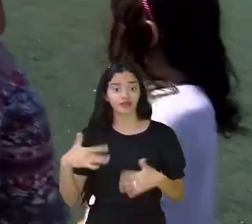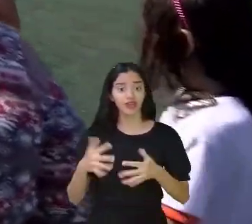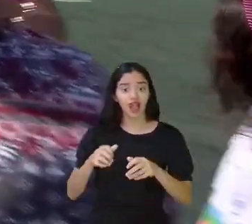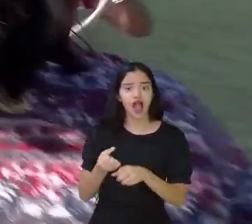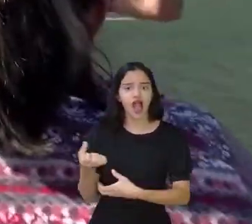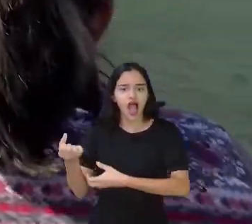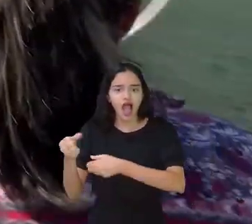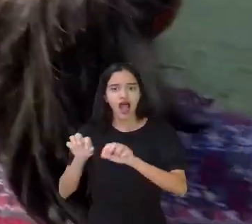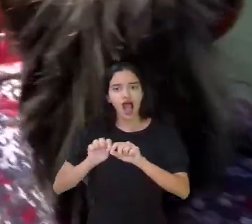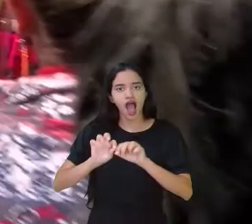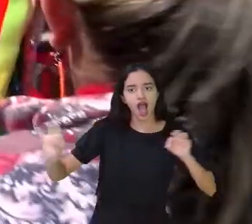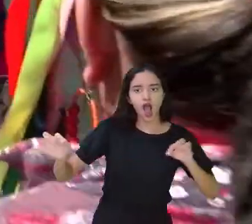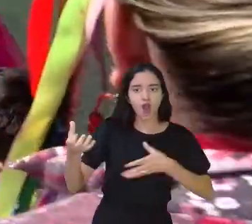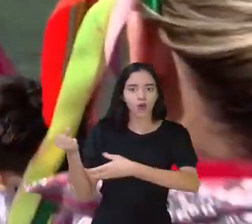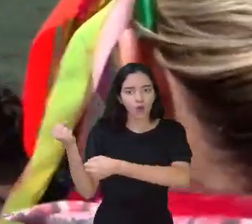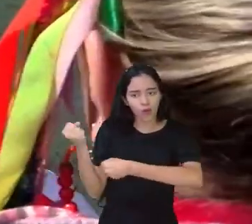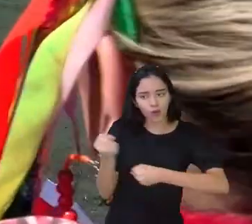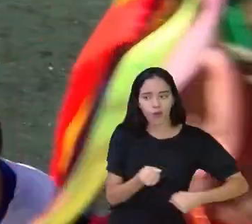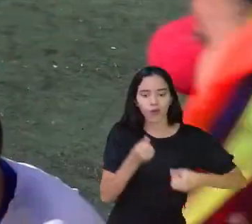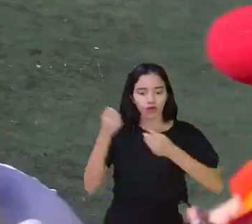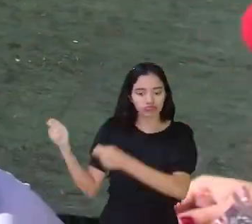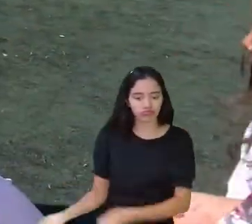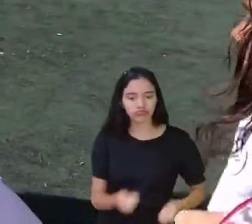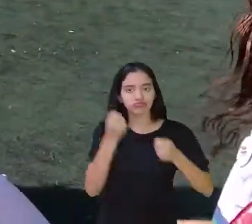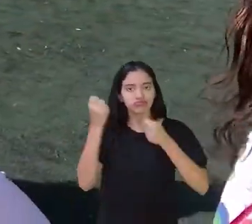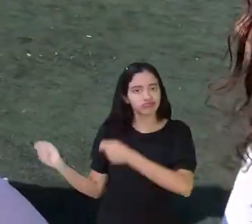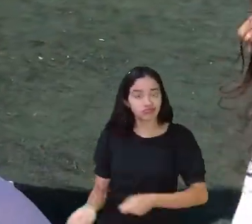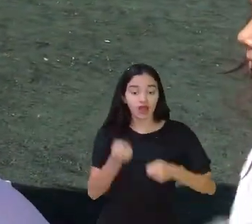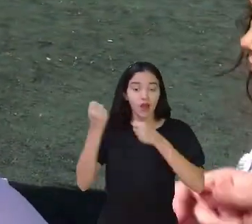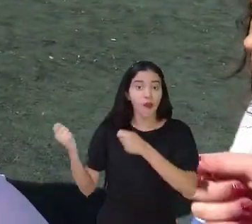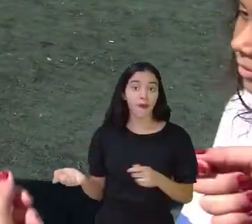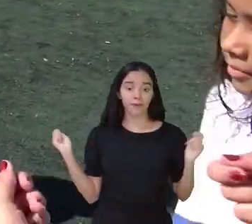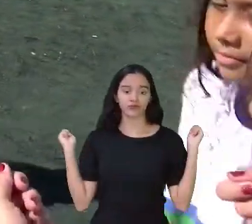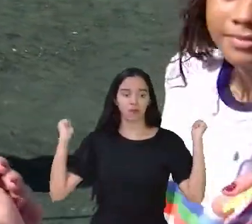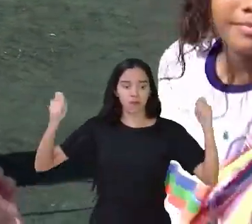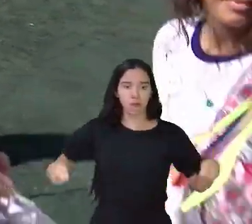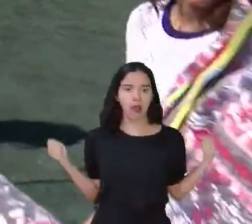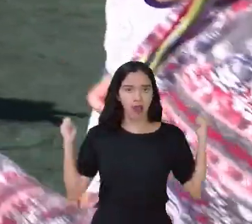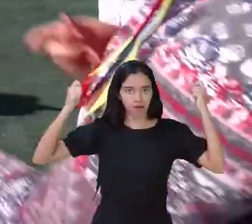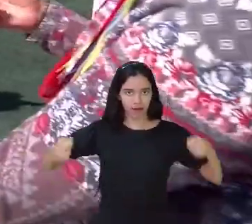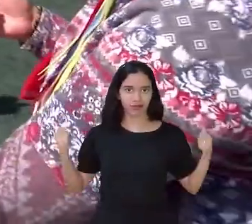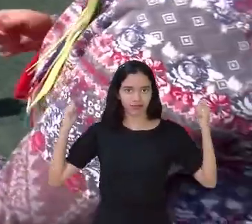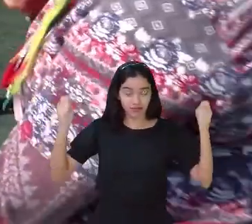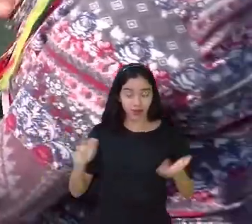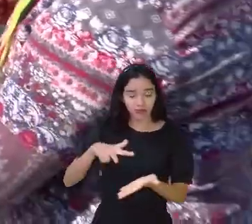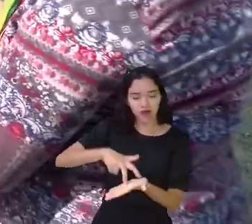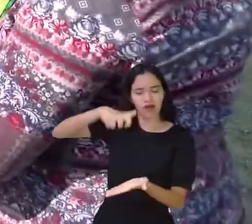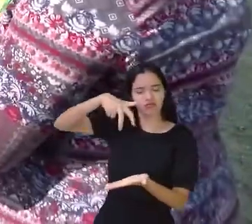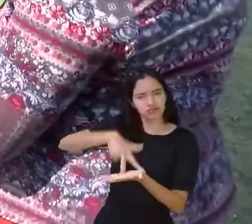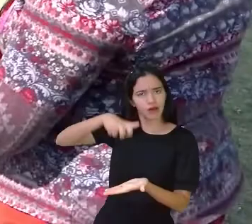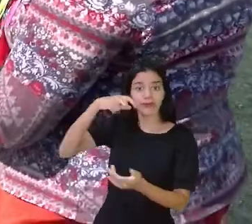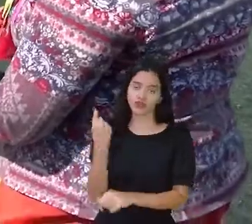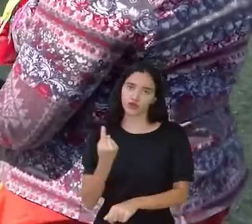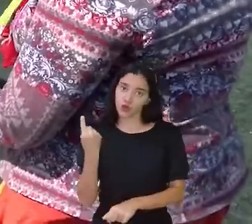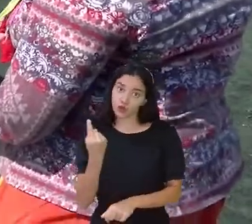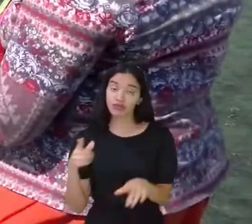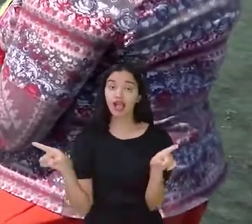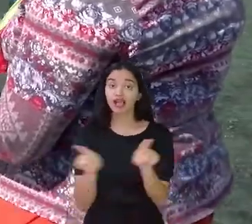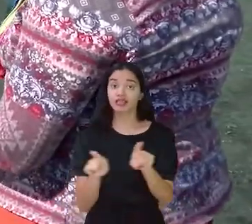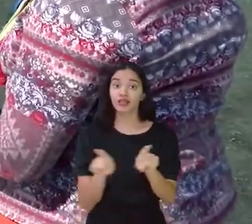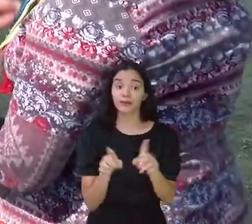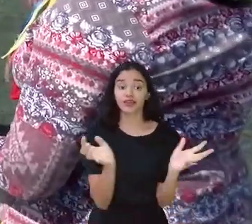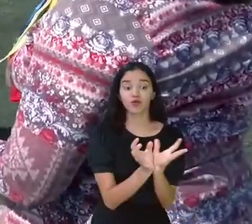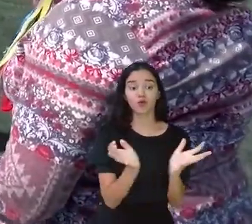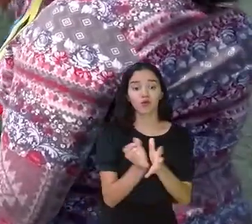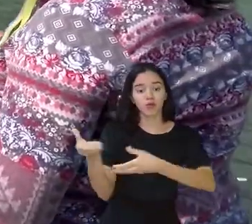aí. Eu posso pular ela sozinha, né? Pode. E posso fazer cabo de guerra, pular em grupo, né? Pode. Pode